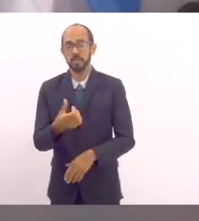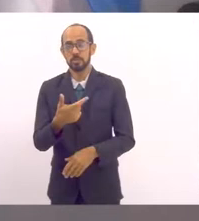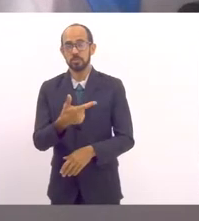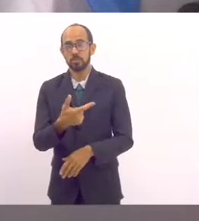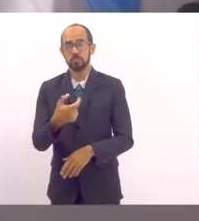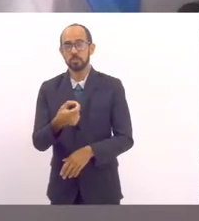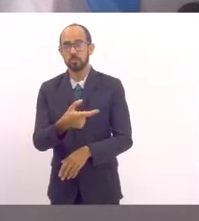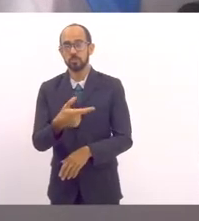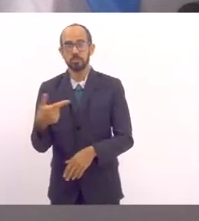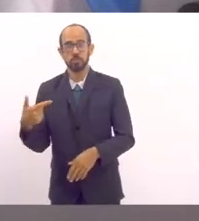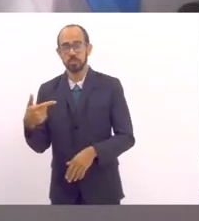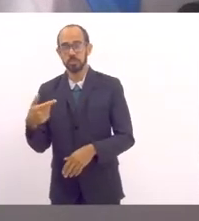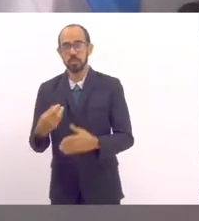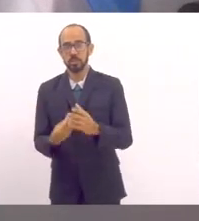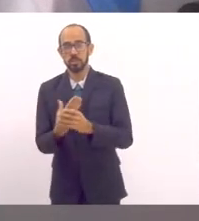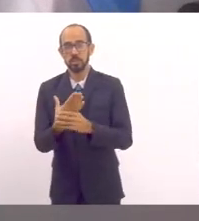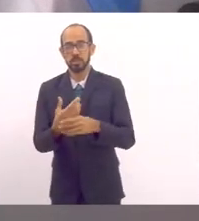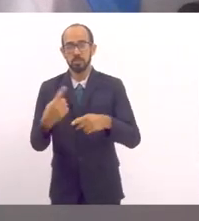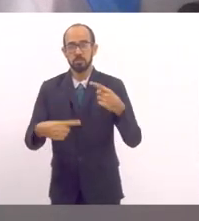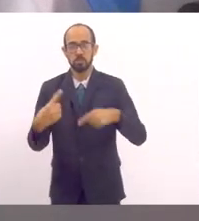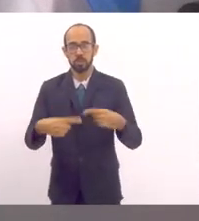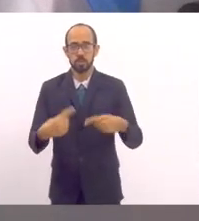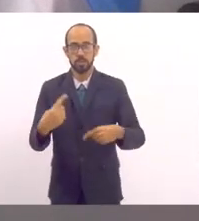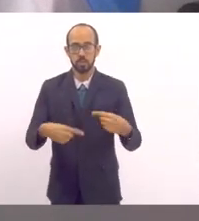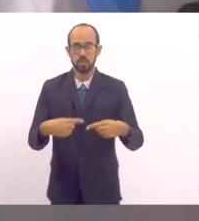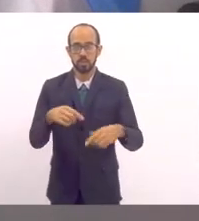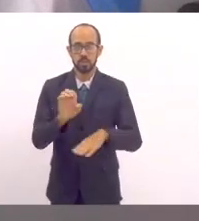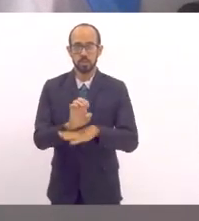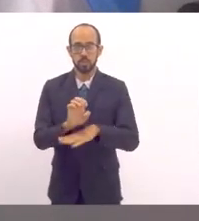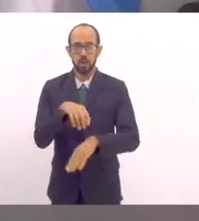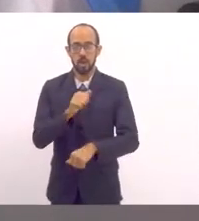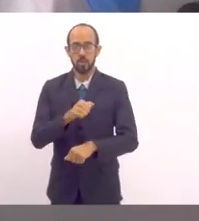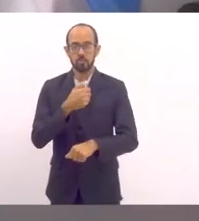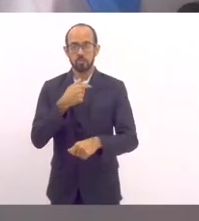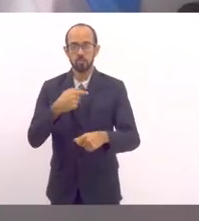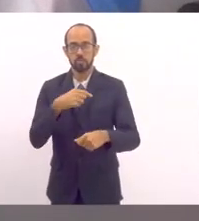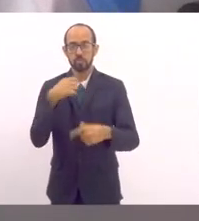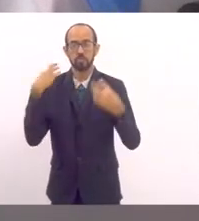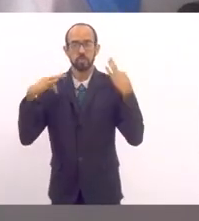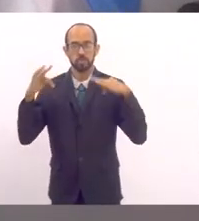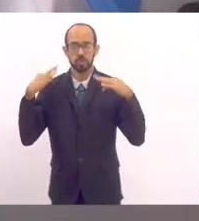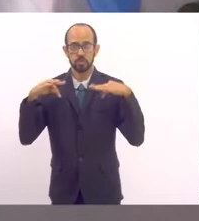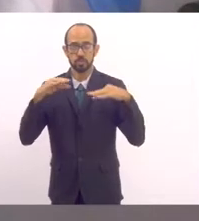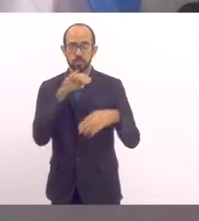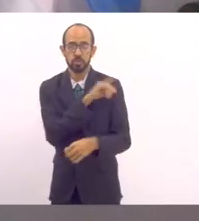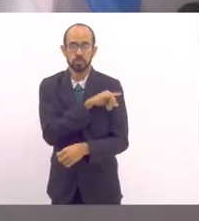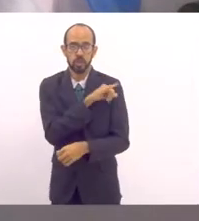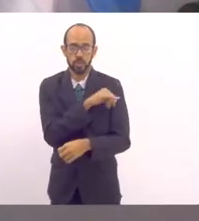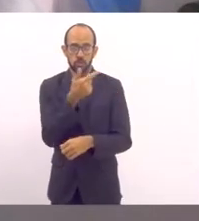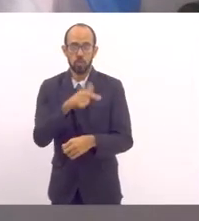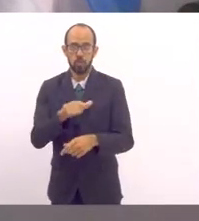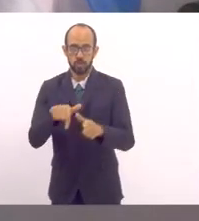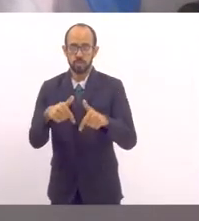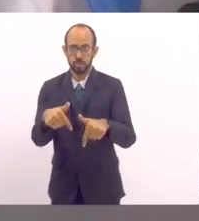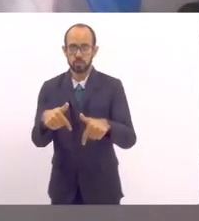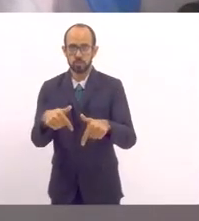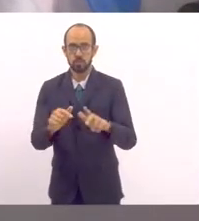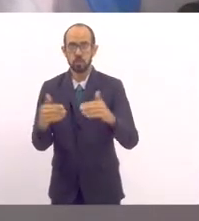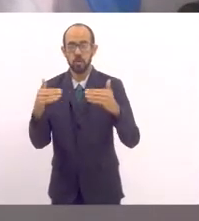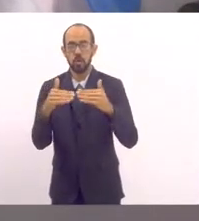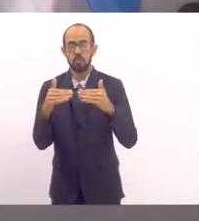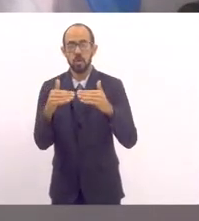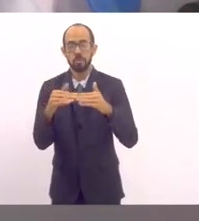institui a política estadual de turismo do Rio de Janeiro e dá outras providências, conforme o edital publicado no